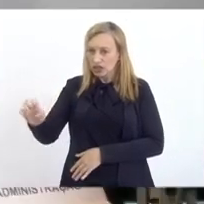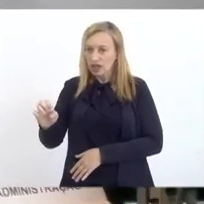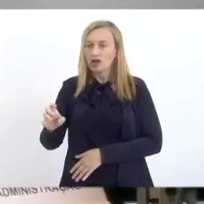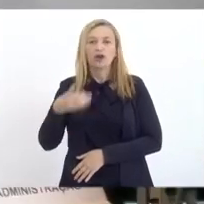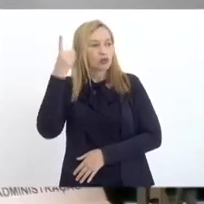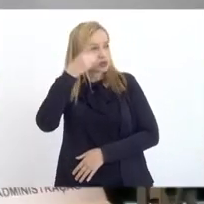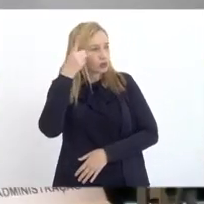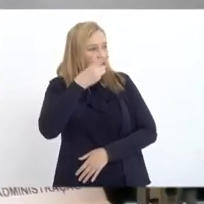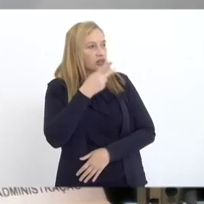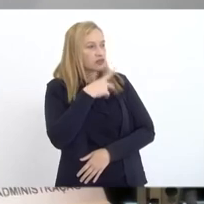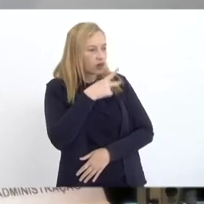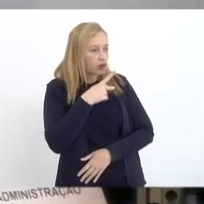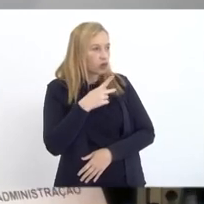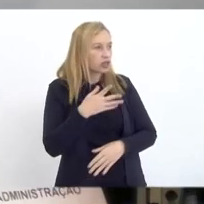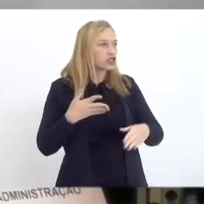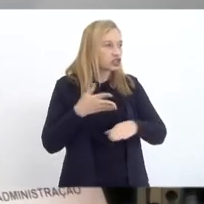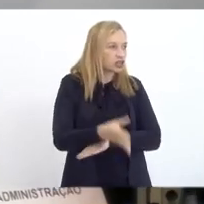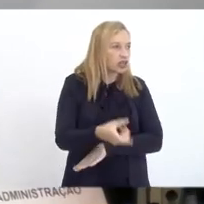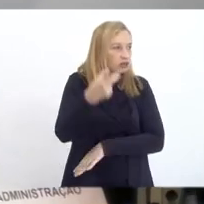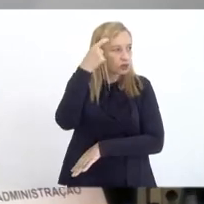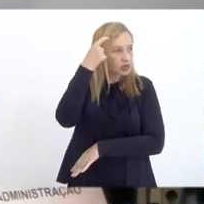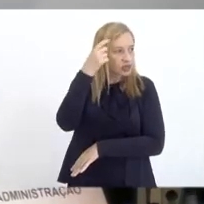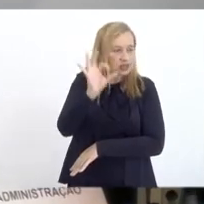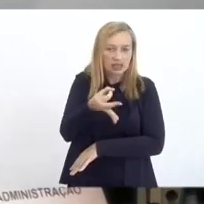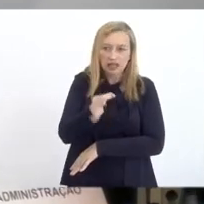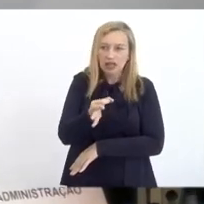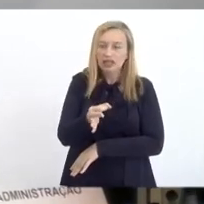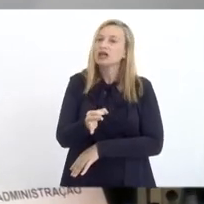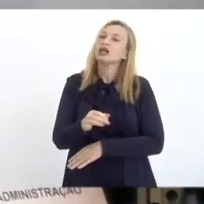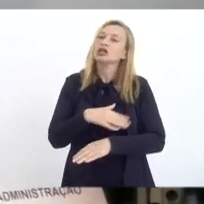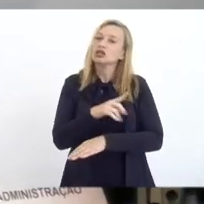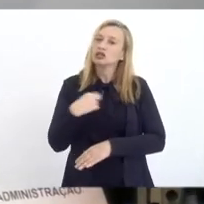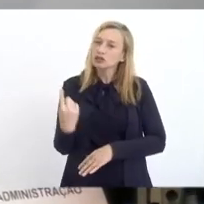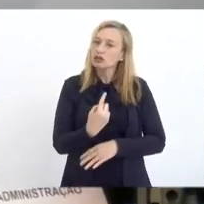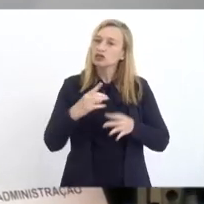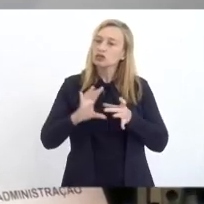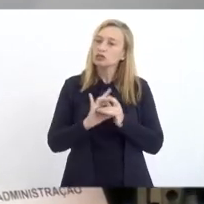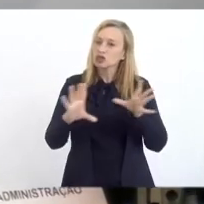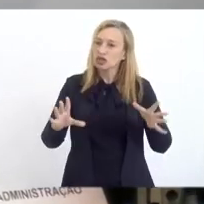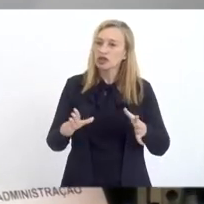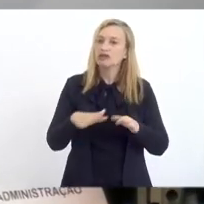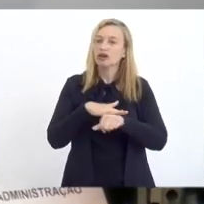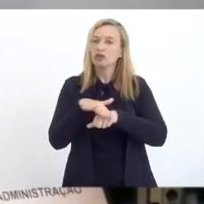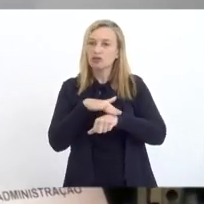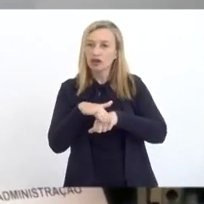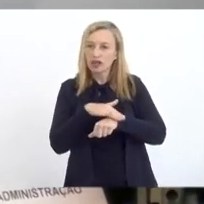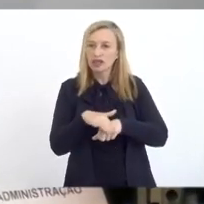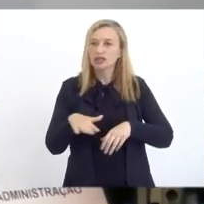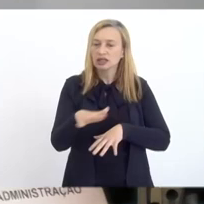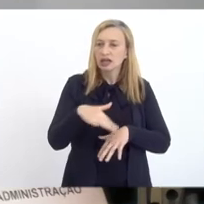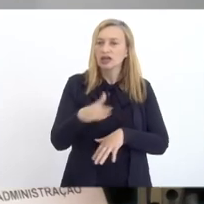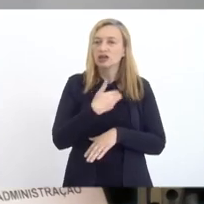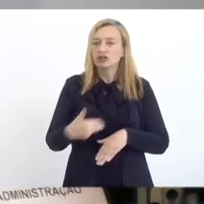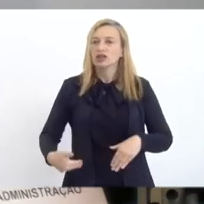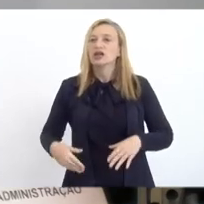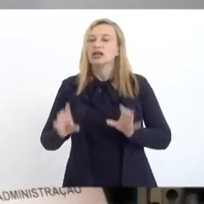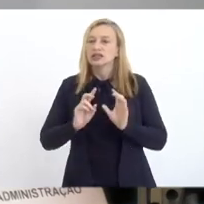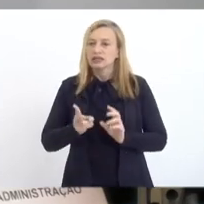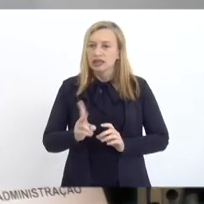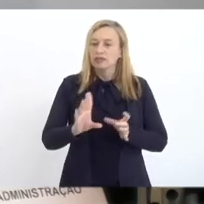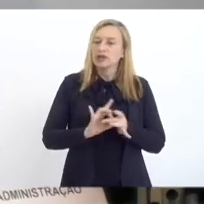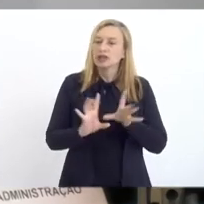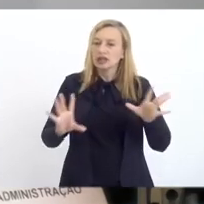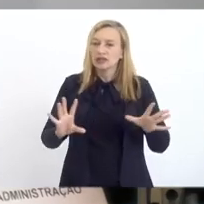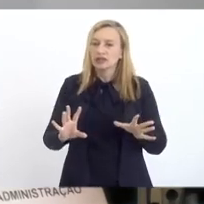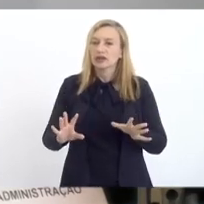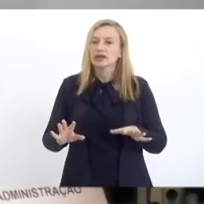falou, a gente quer chegar num consenso e estamos totalmente abertos aí à conversa. A parte governamental está sempre disponível aí